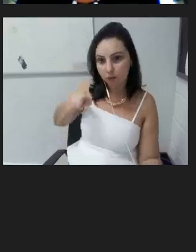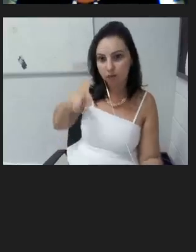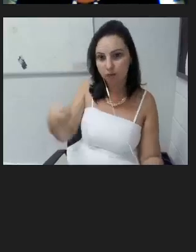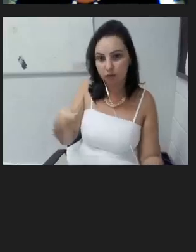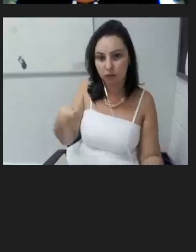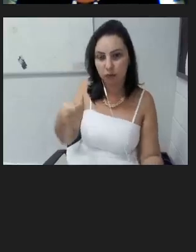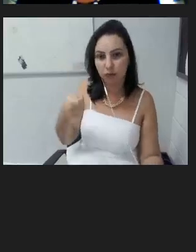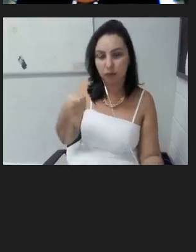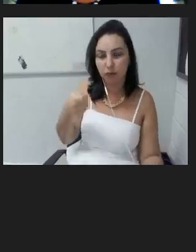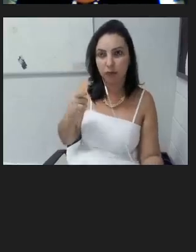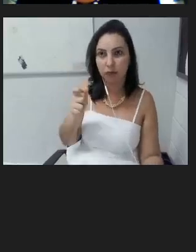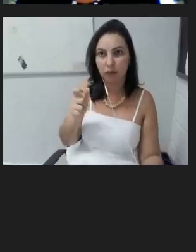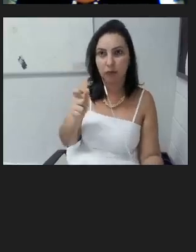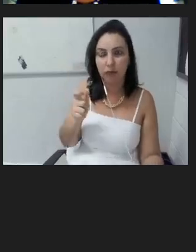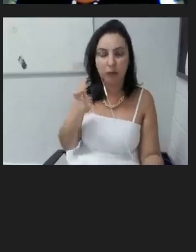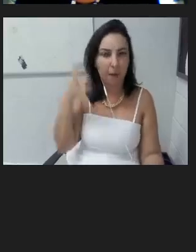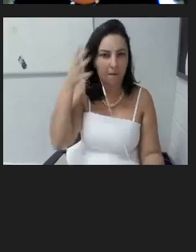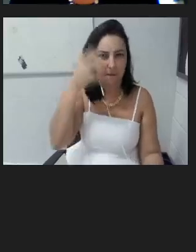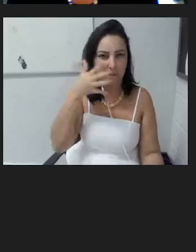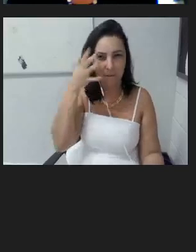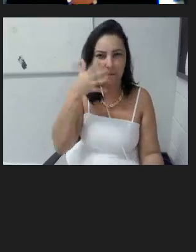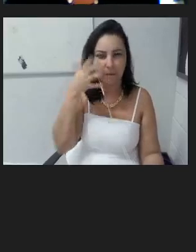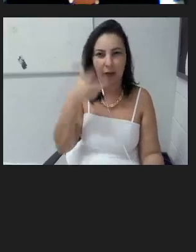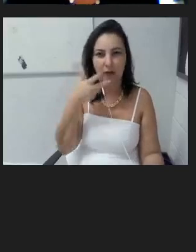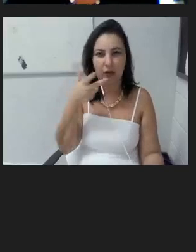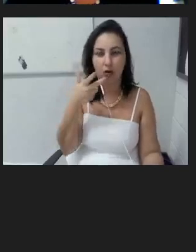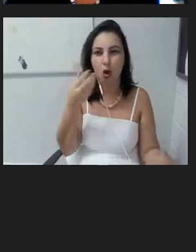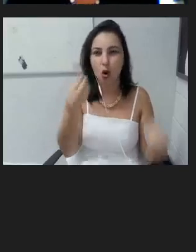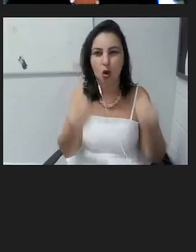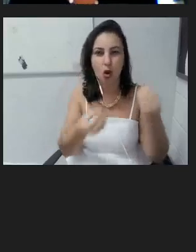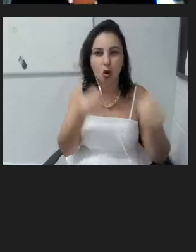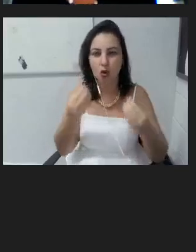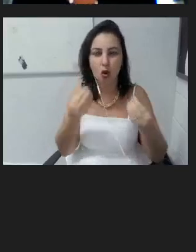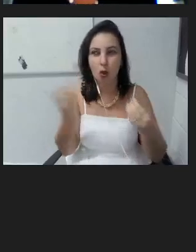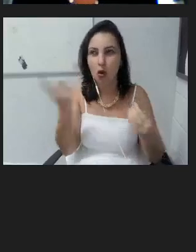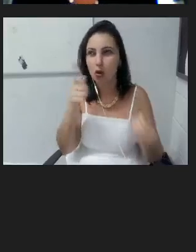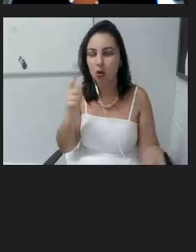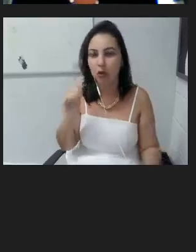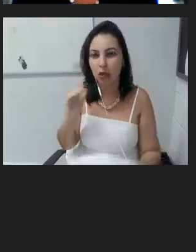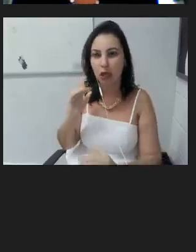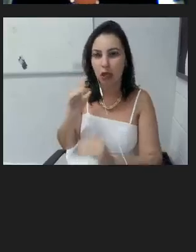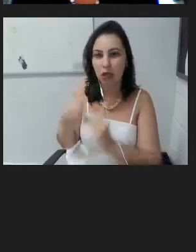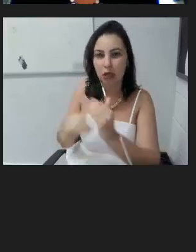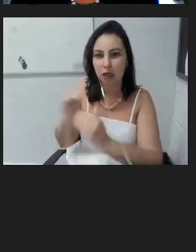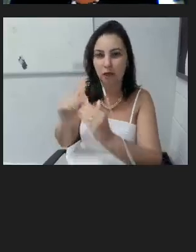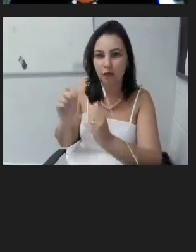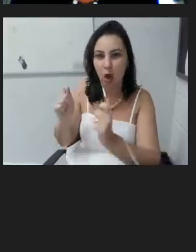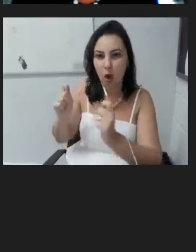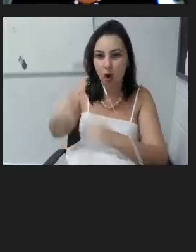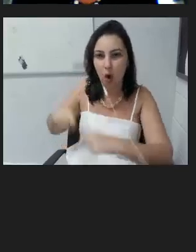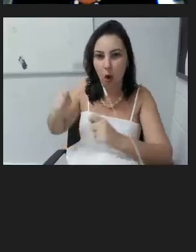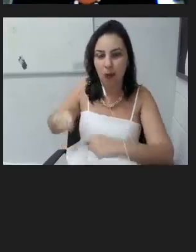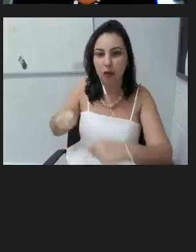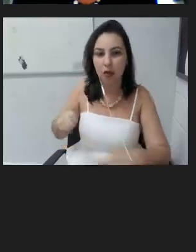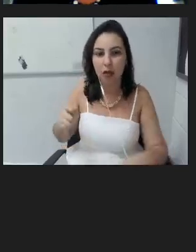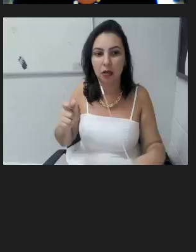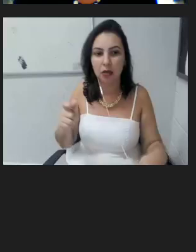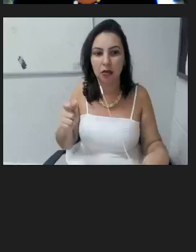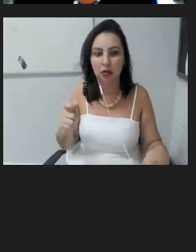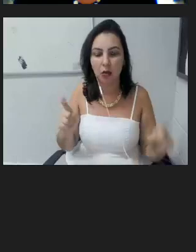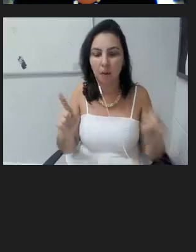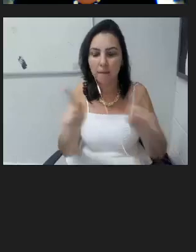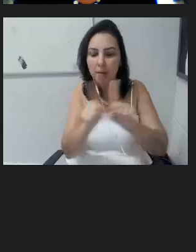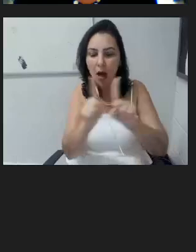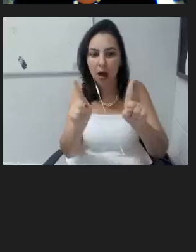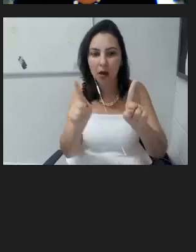palestrante. Como desenvolver competências nas pessoas, pares, chefias, que precisam trabalhar junto, em harmonia